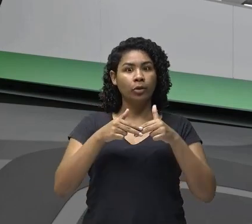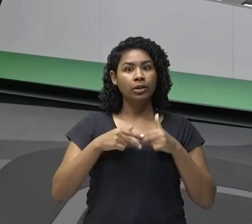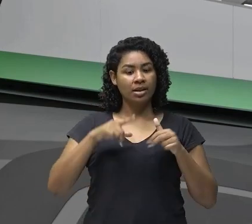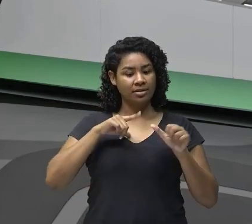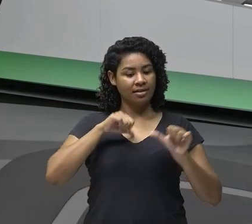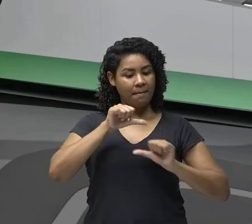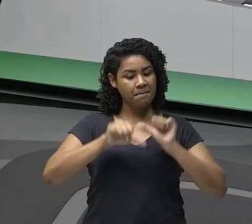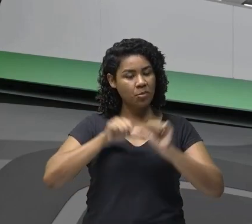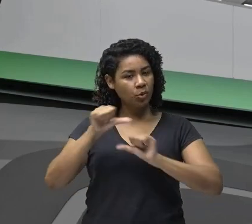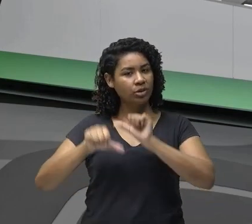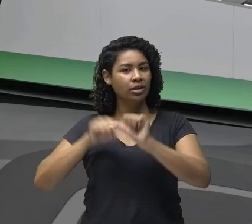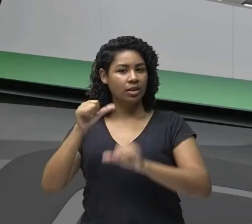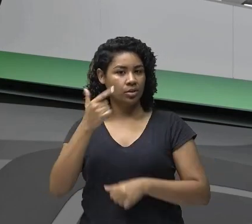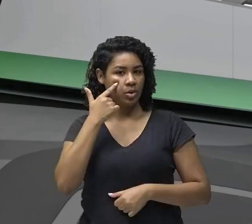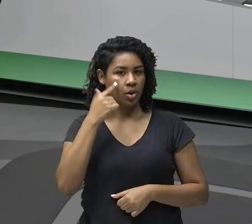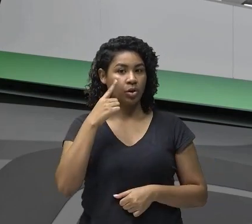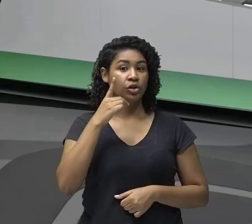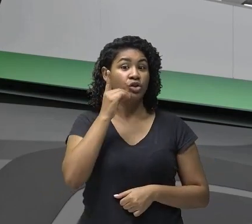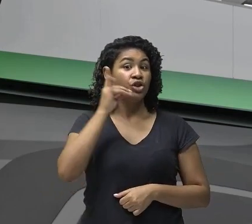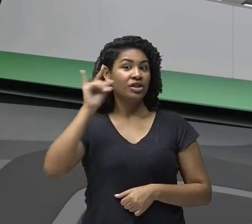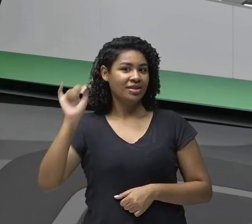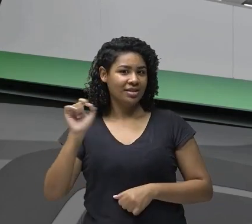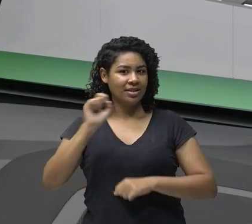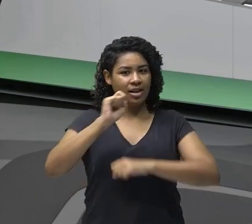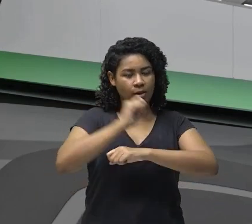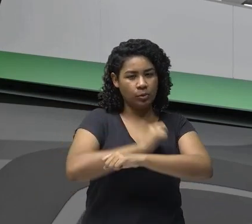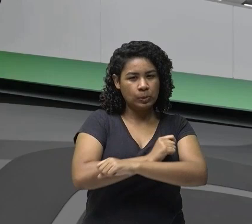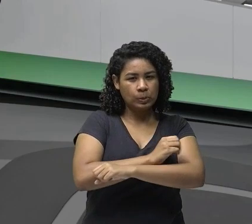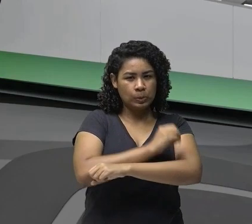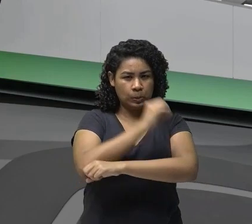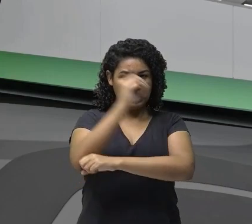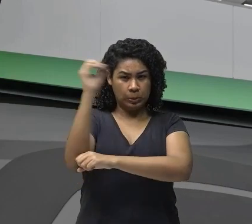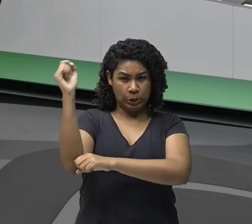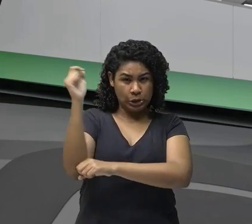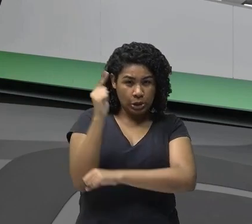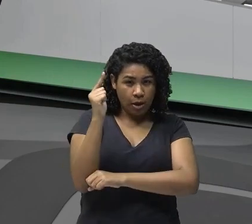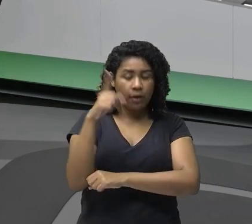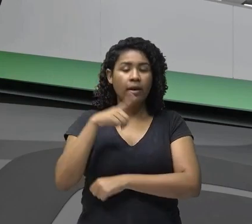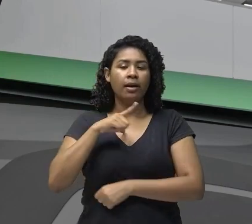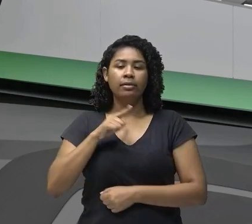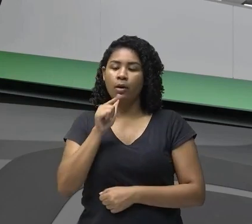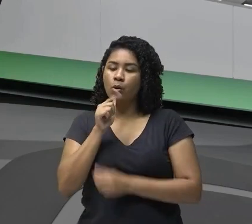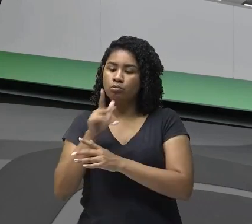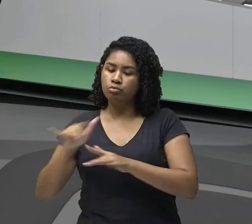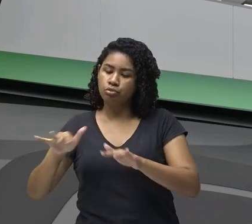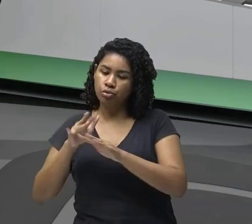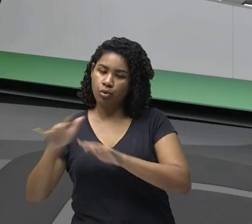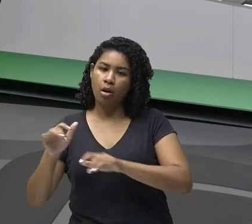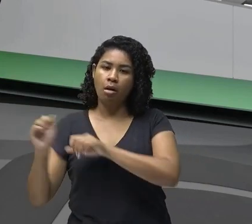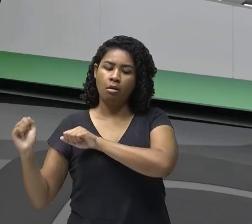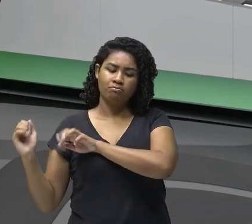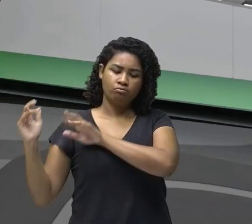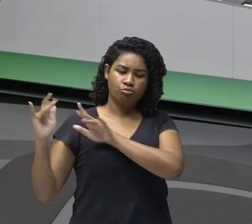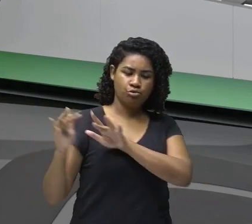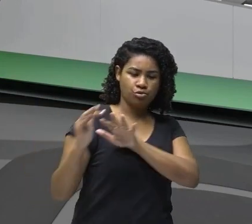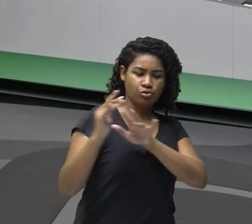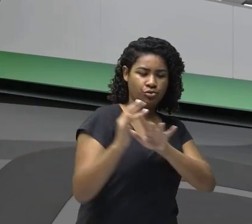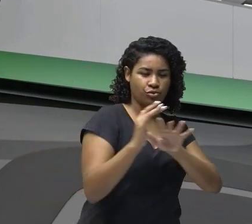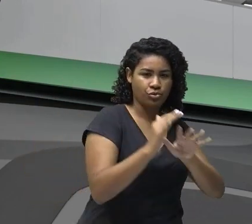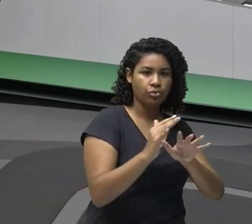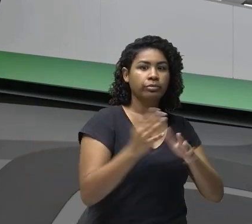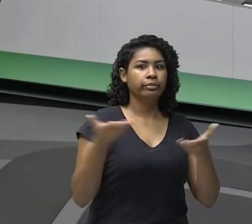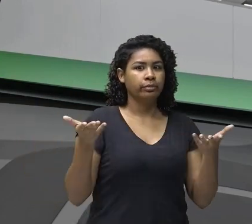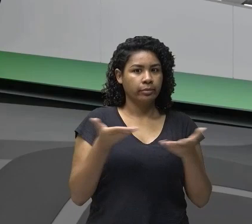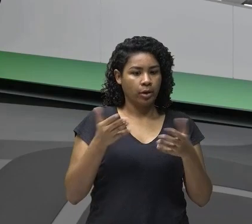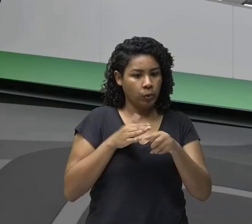durante o dia vem do mar para a terra, durante a noite é da terra para o mar. Vamos